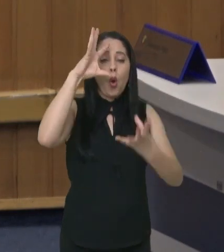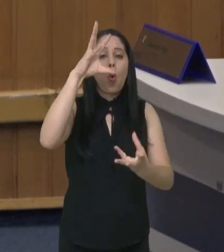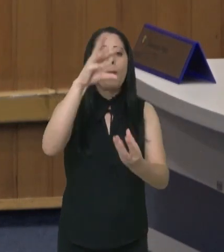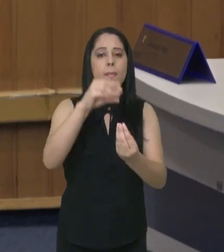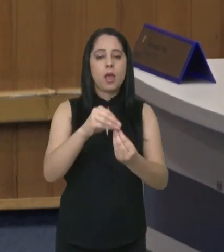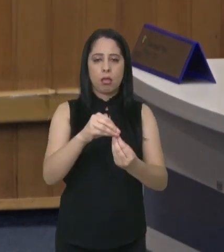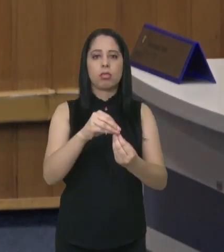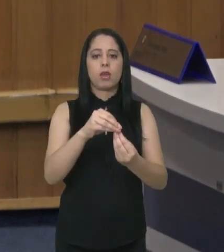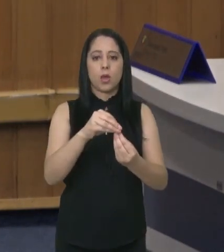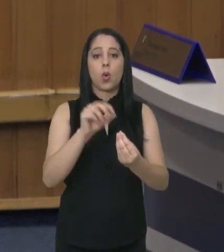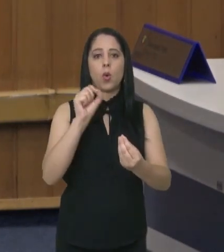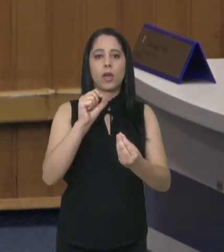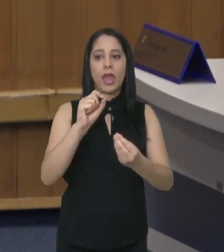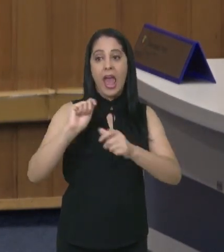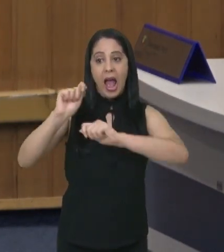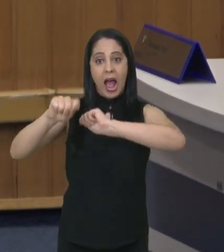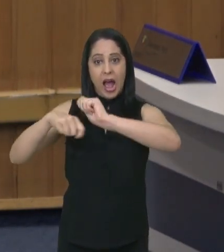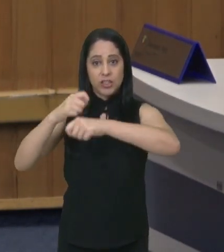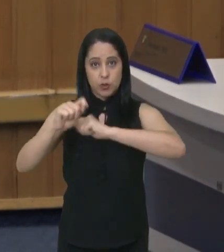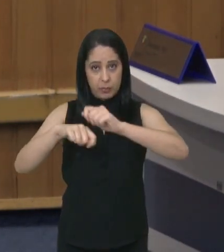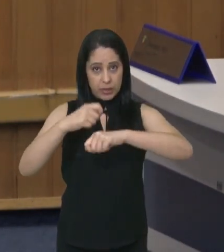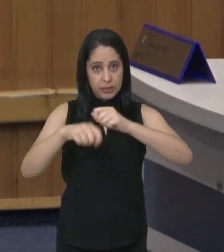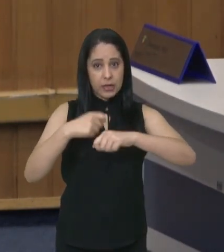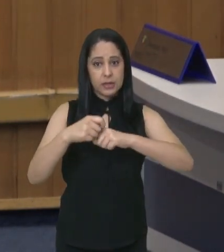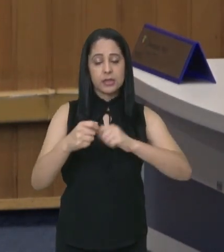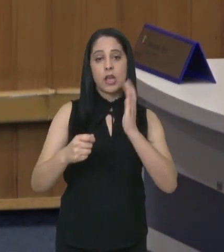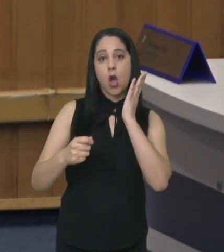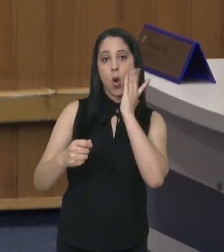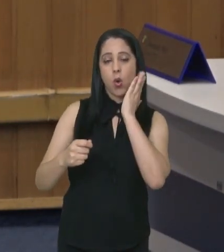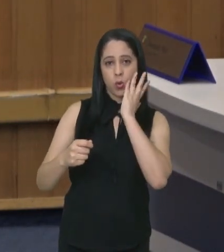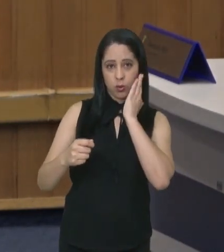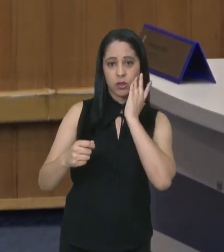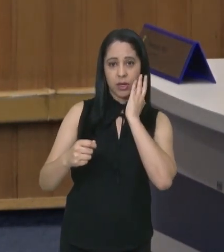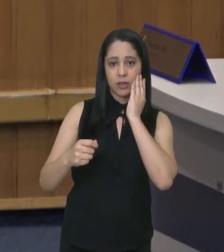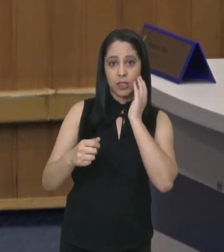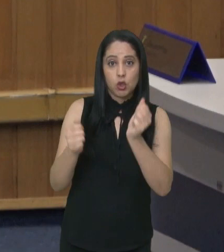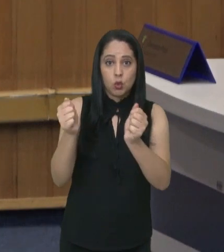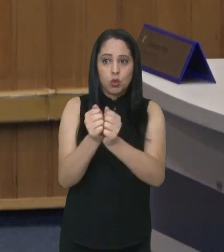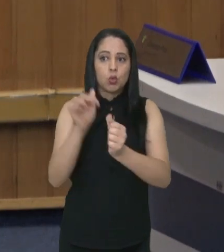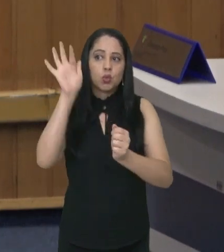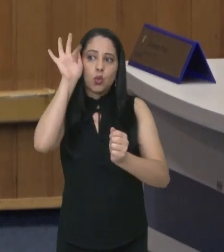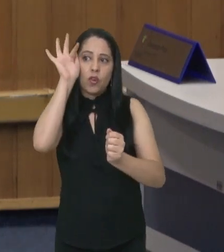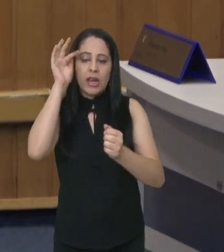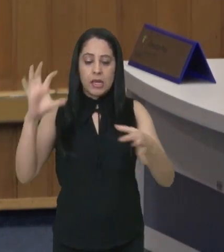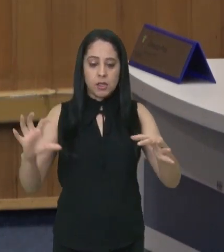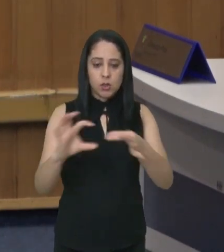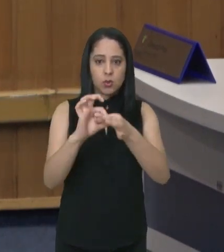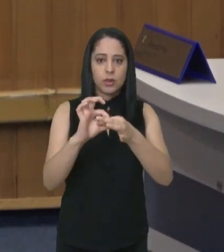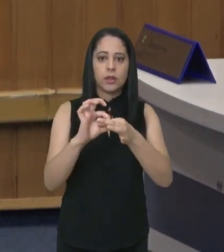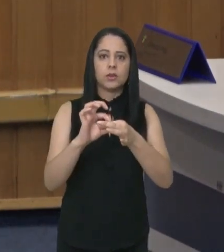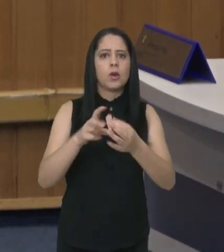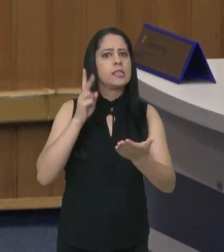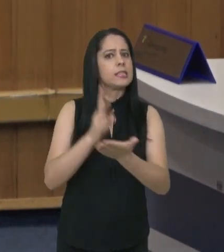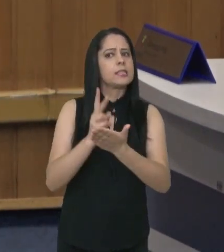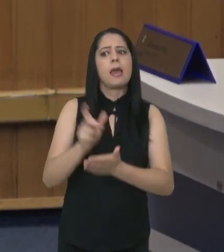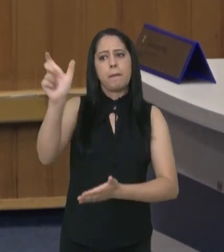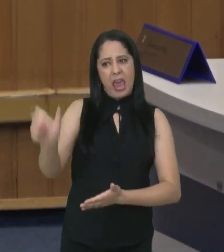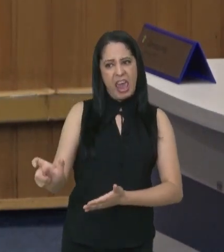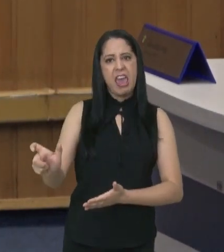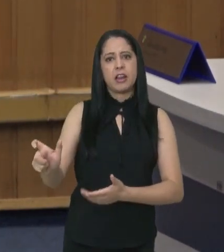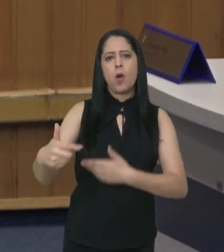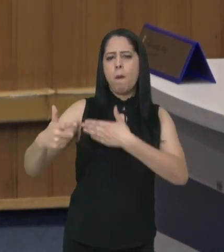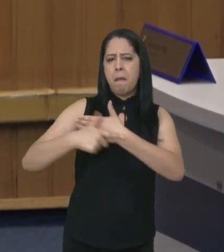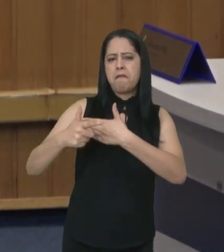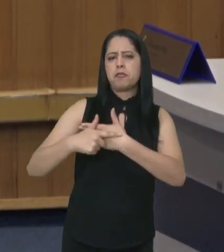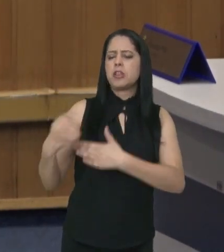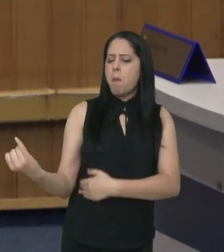a administração do Tarcísio aqui no Estado de São Paulo, junto ao Felício, eu sei que o Felício vai ter um papel